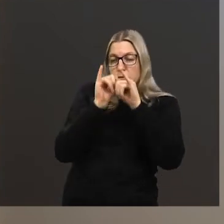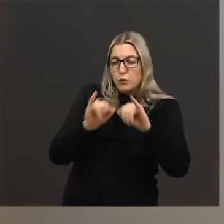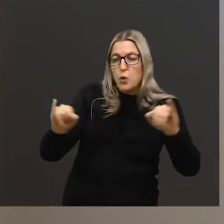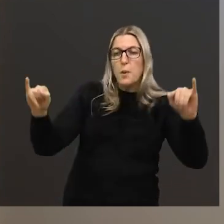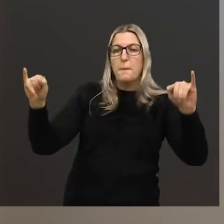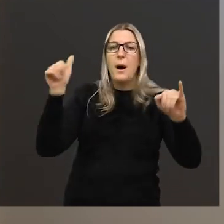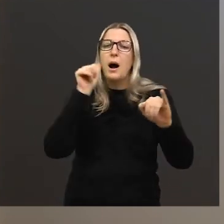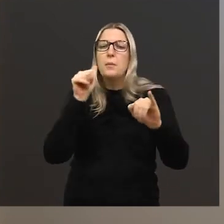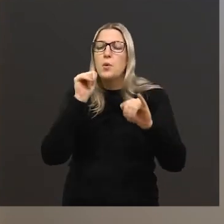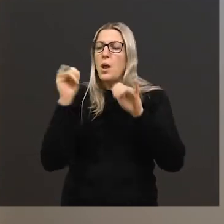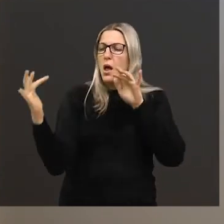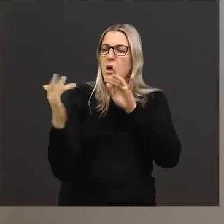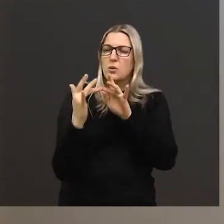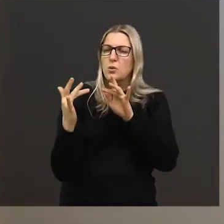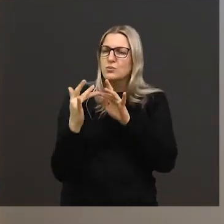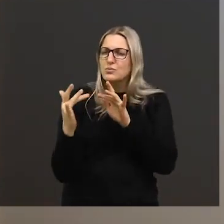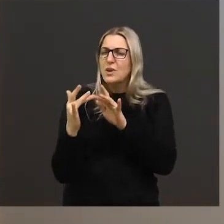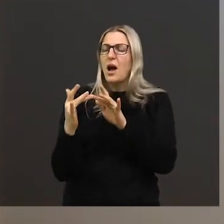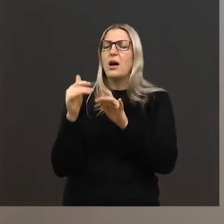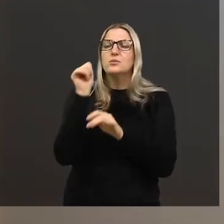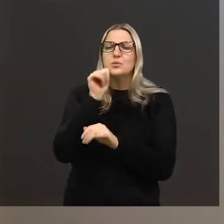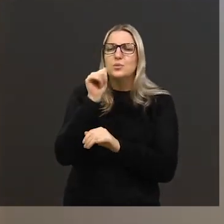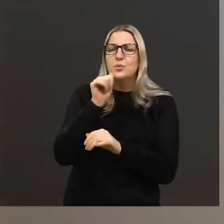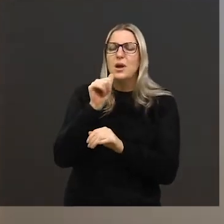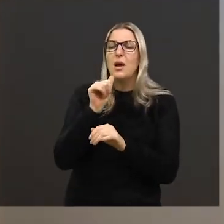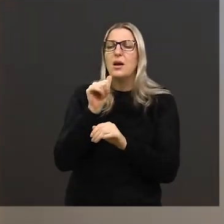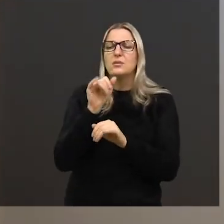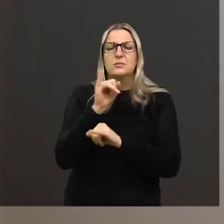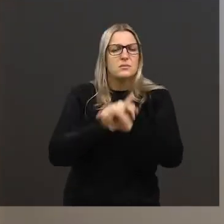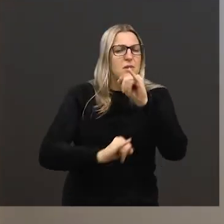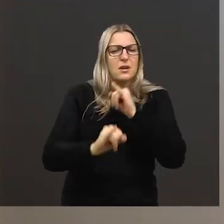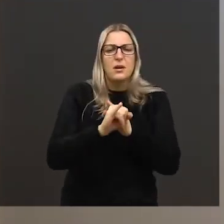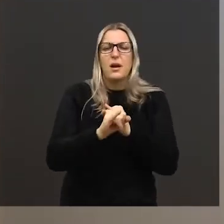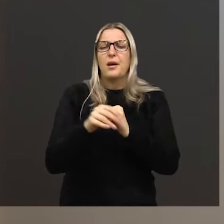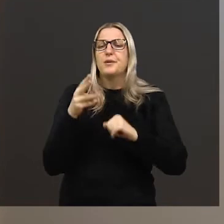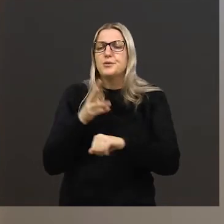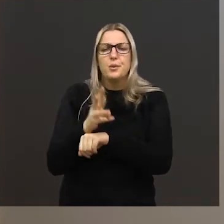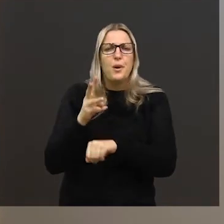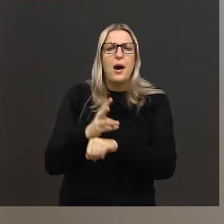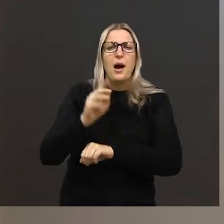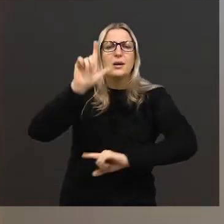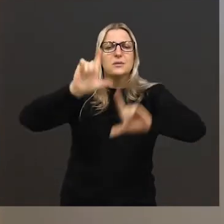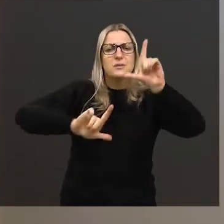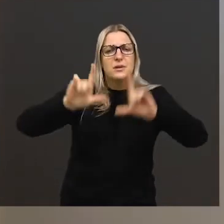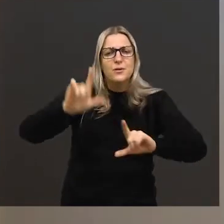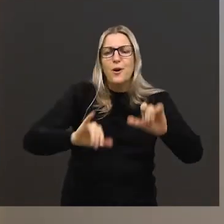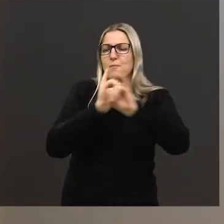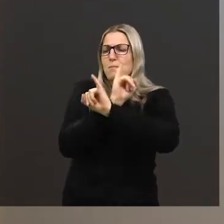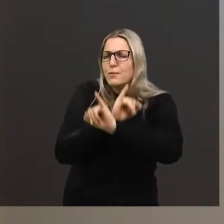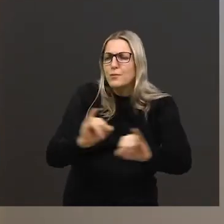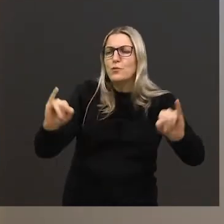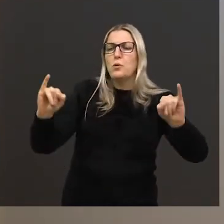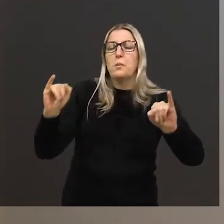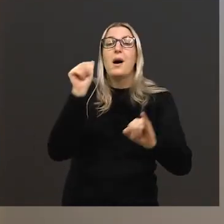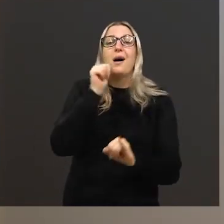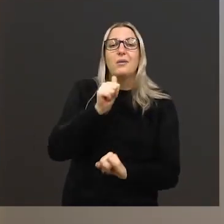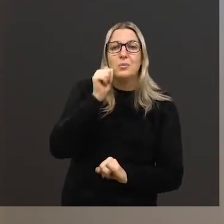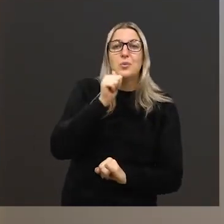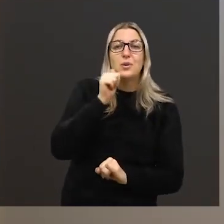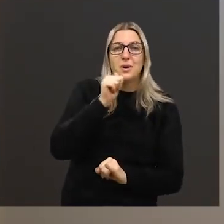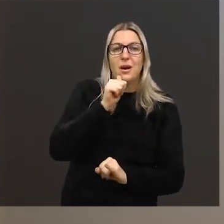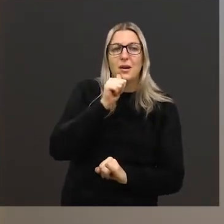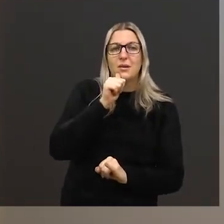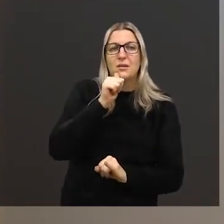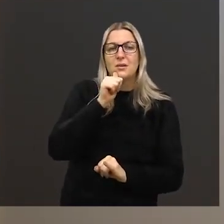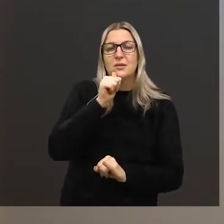de comunicação com as mulheres, seja através da internet, WhatsApp, televisão, a informação, levar a informação para essa